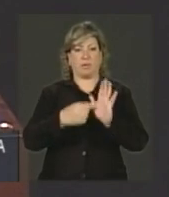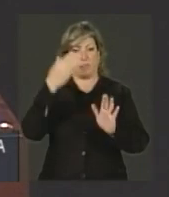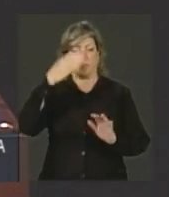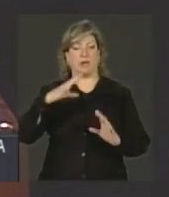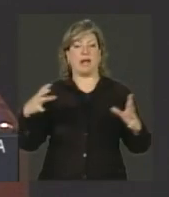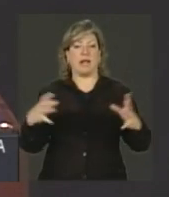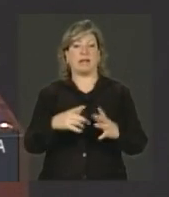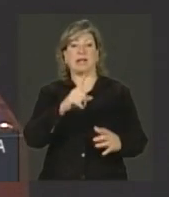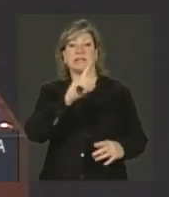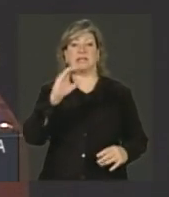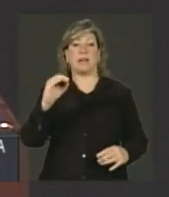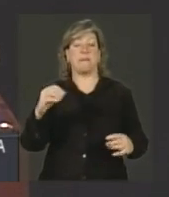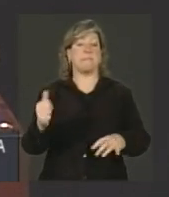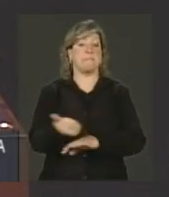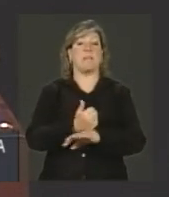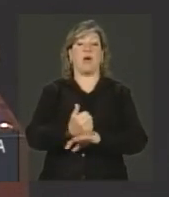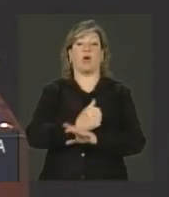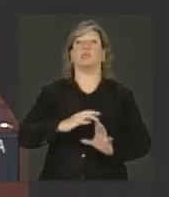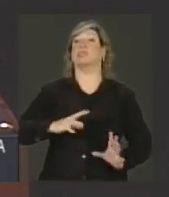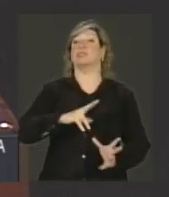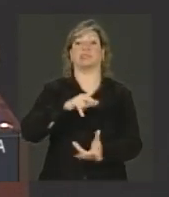melhores do mundo.